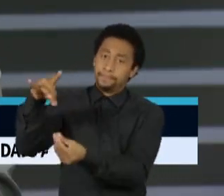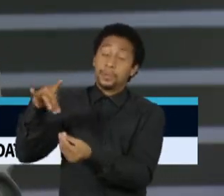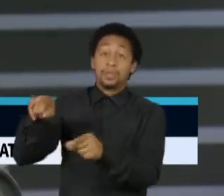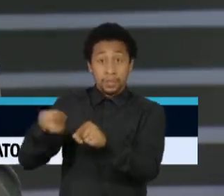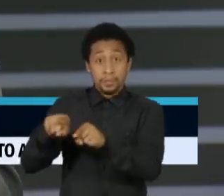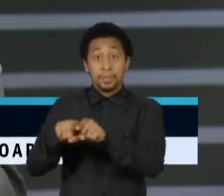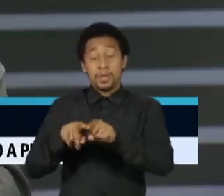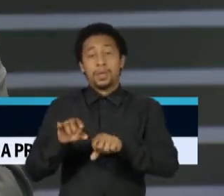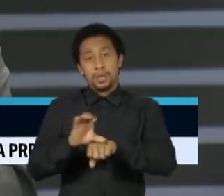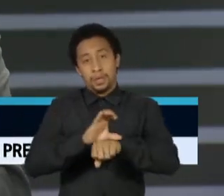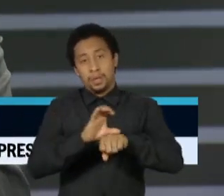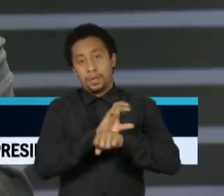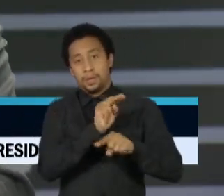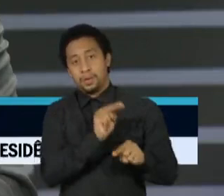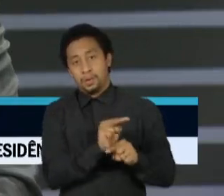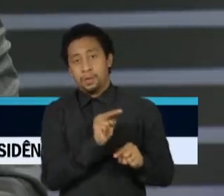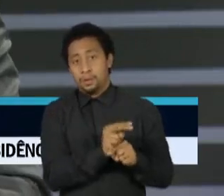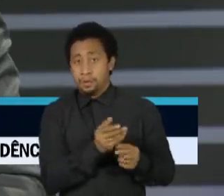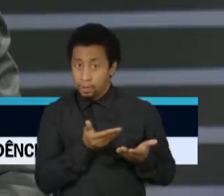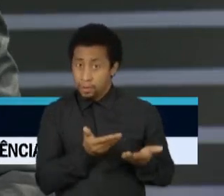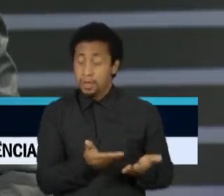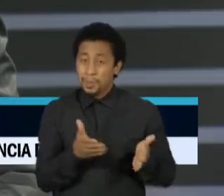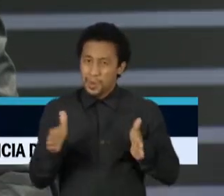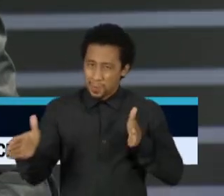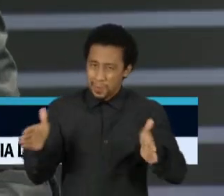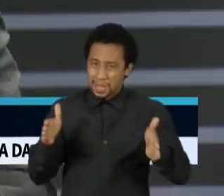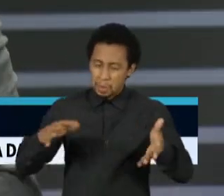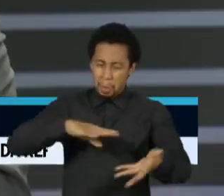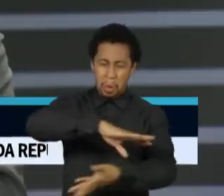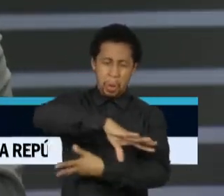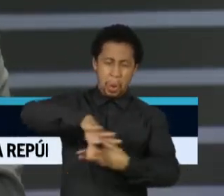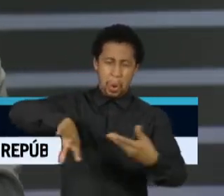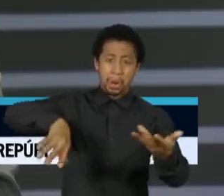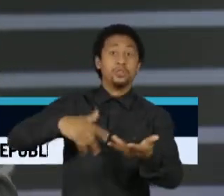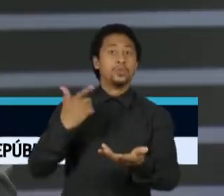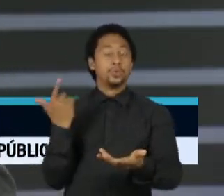a Constituição, para que a gente possa passar por esse período turbulento o melhor possível.